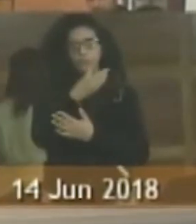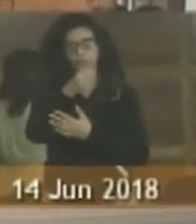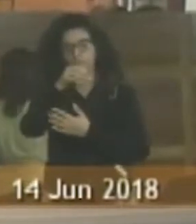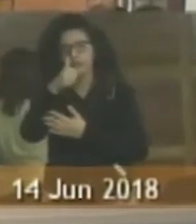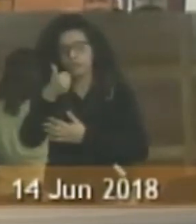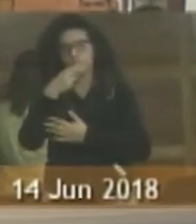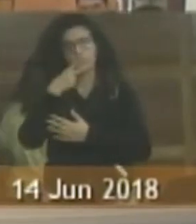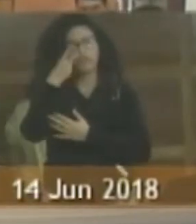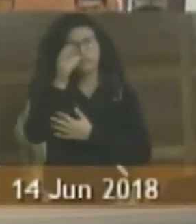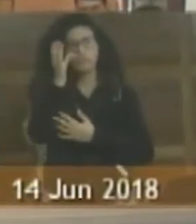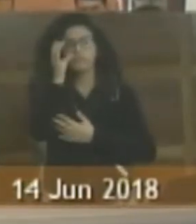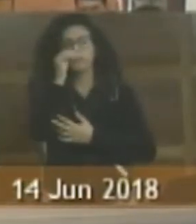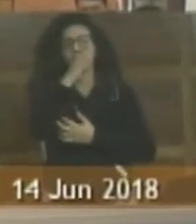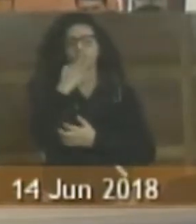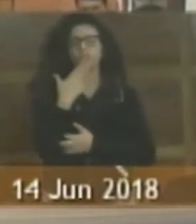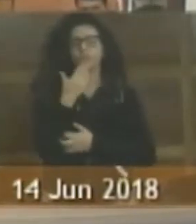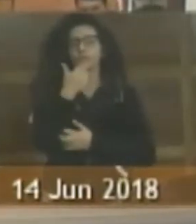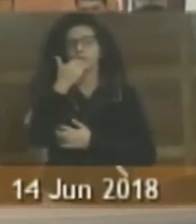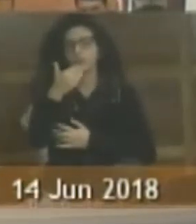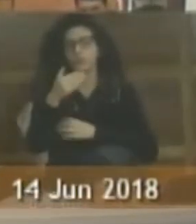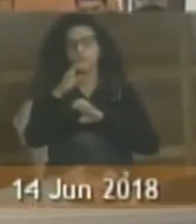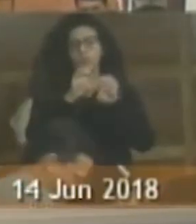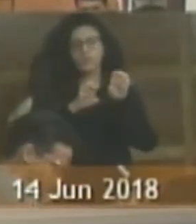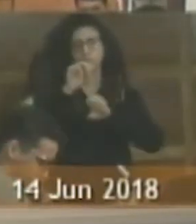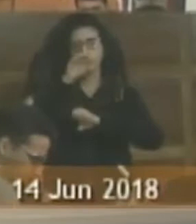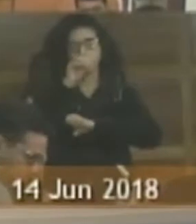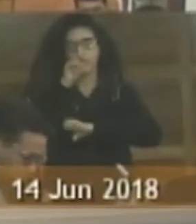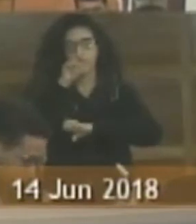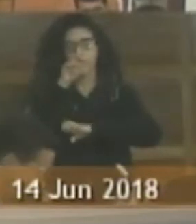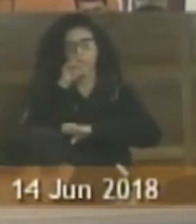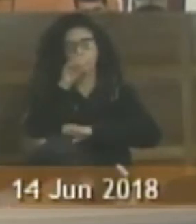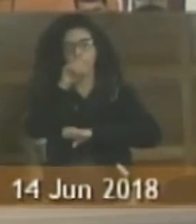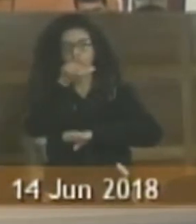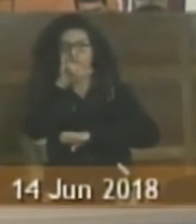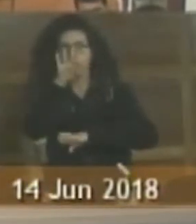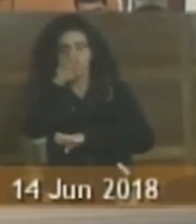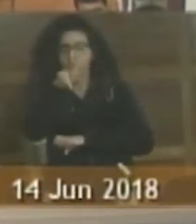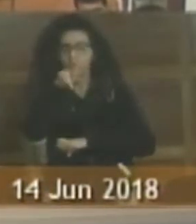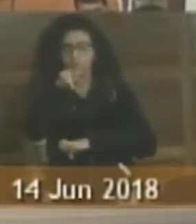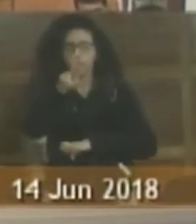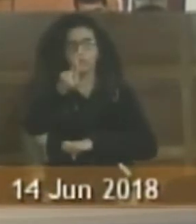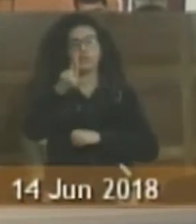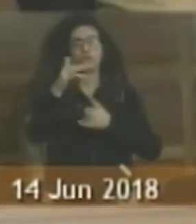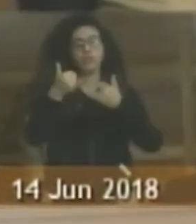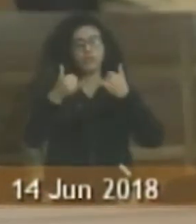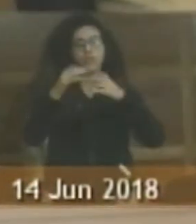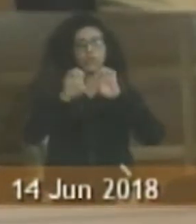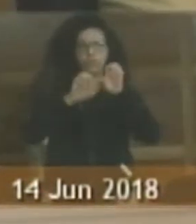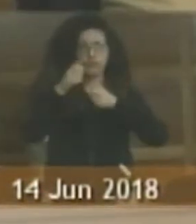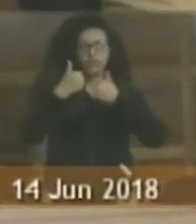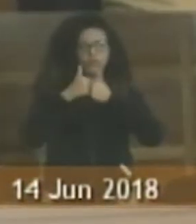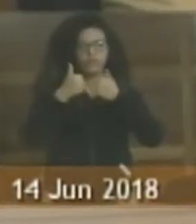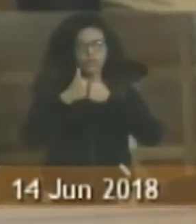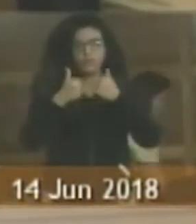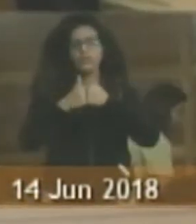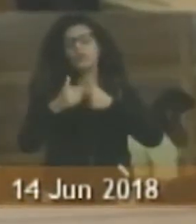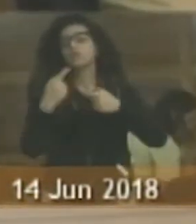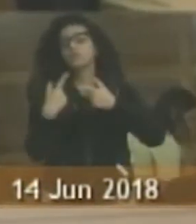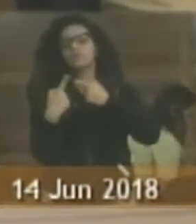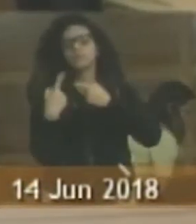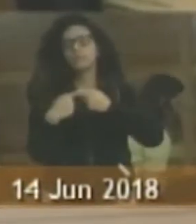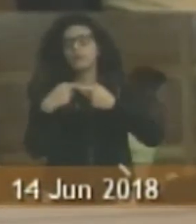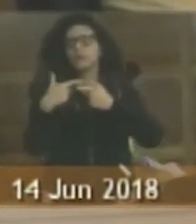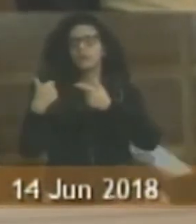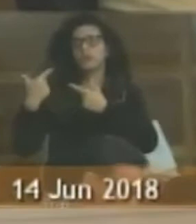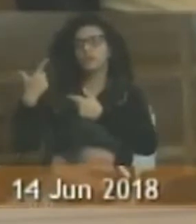autoria da vereadora Tite Brasil, solicitando à empresa Colitur Transportes Rodoviários Limitada informações sobre quais razões o abrigo de passageiros da